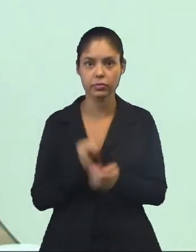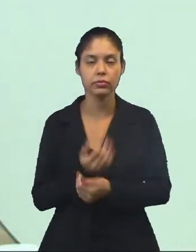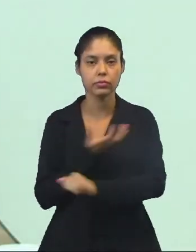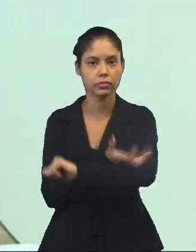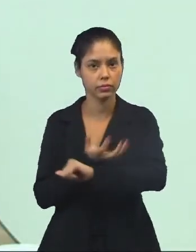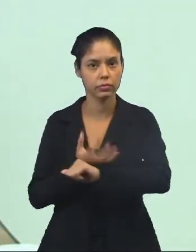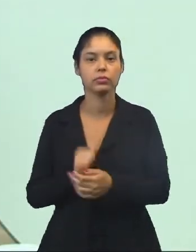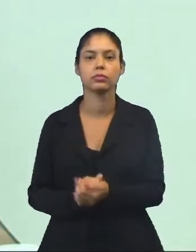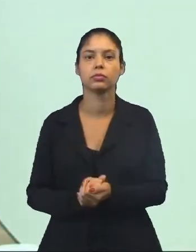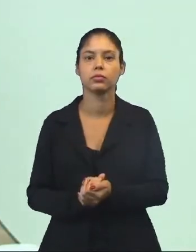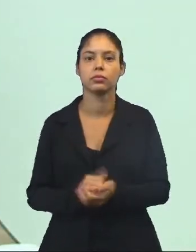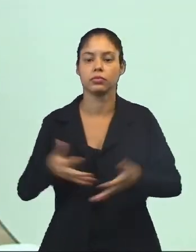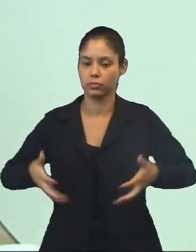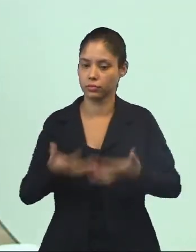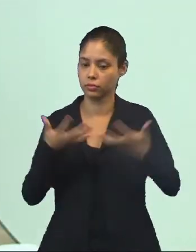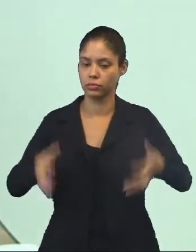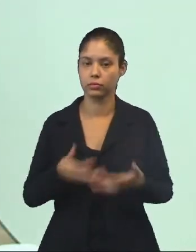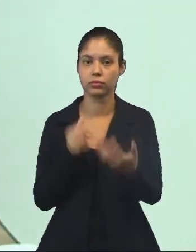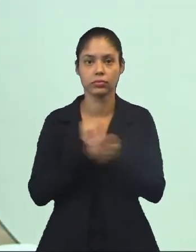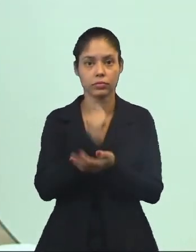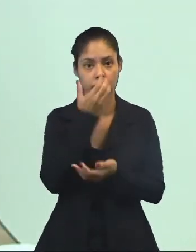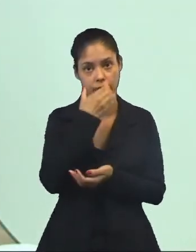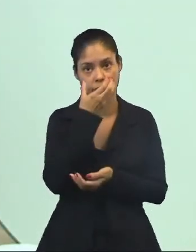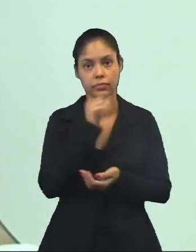vegetais, como verduras, legumes e frutos.